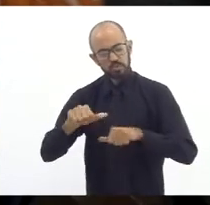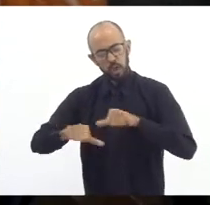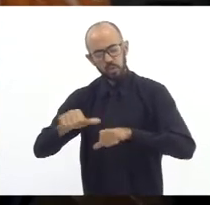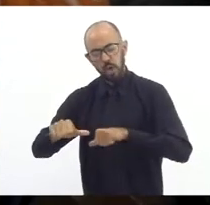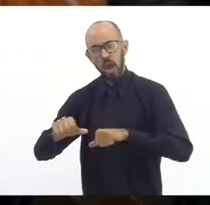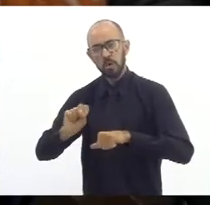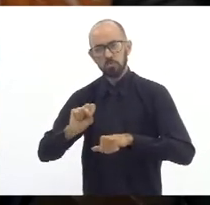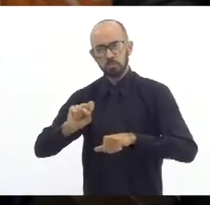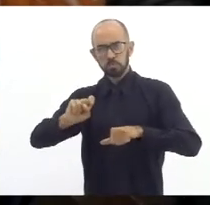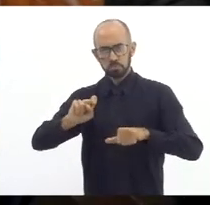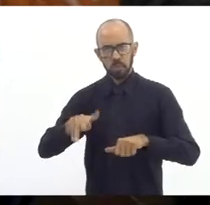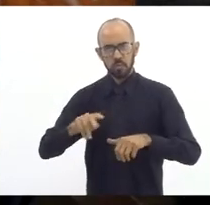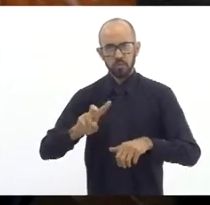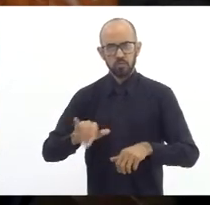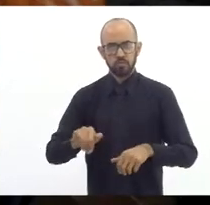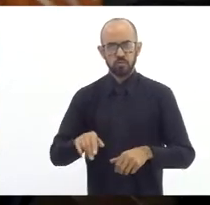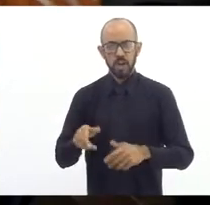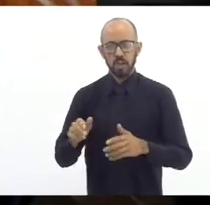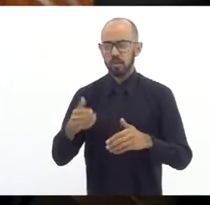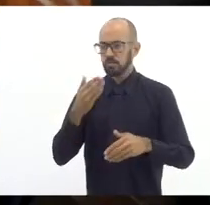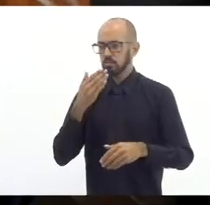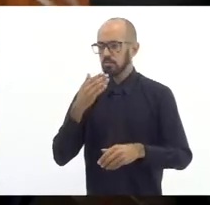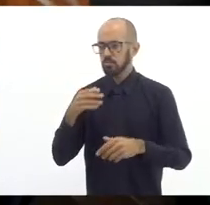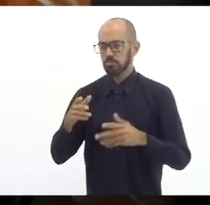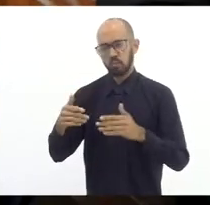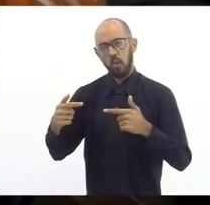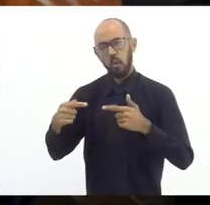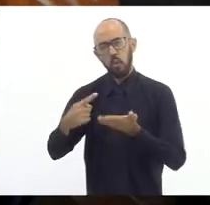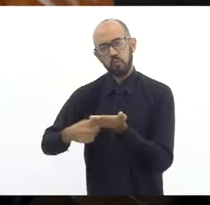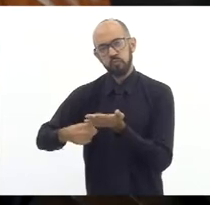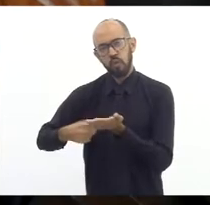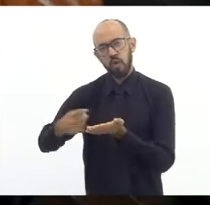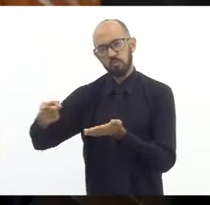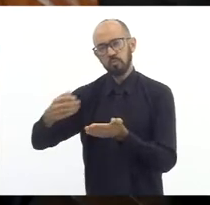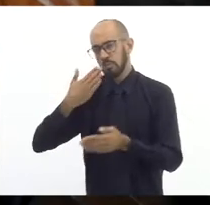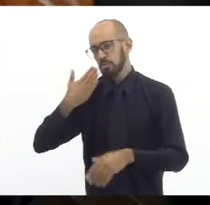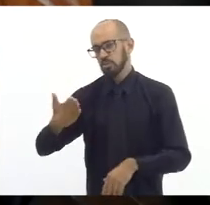gente vai proceder conforme solicitado.